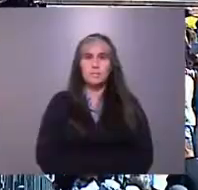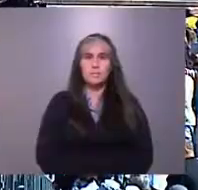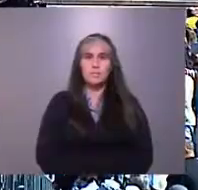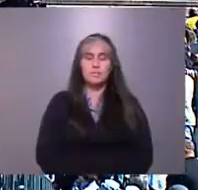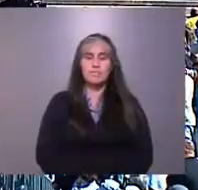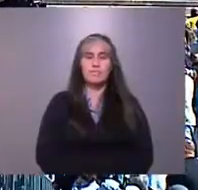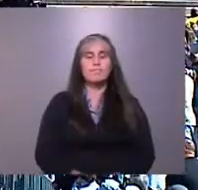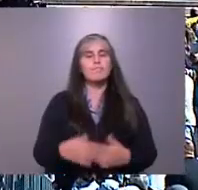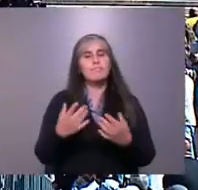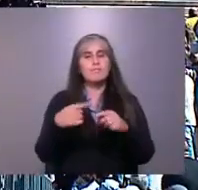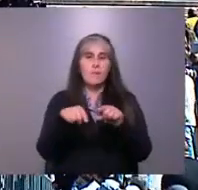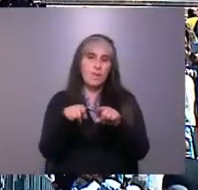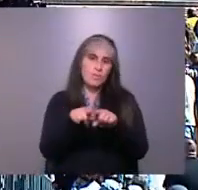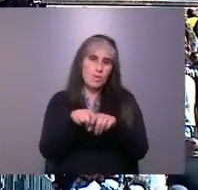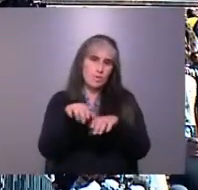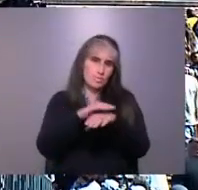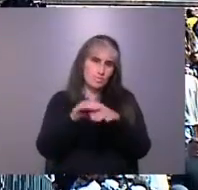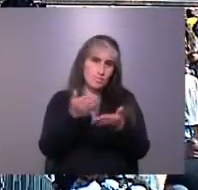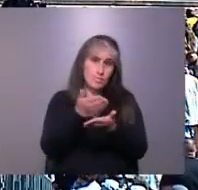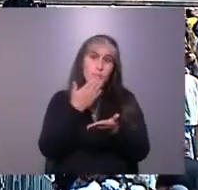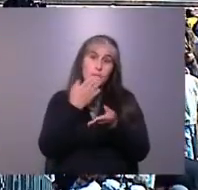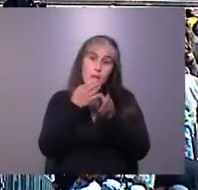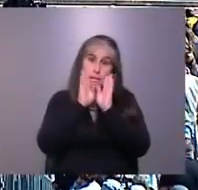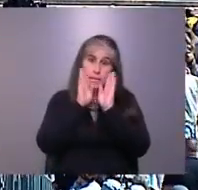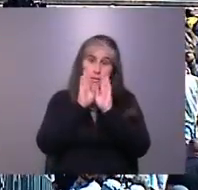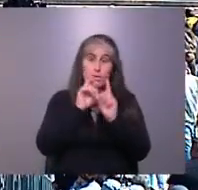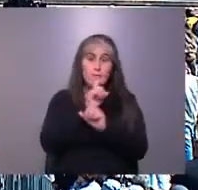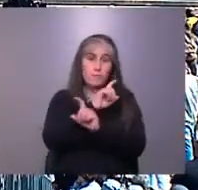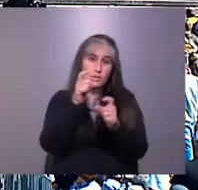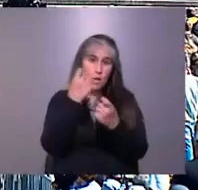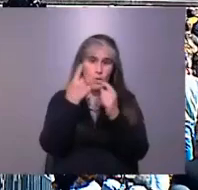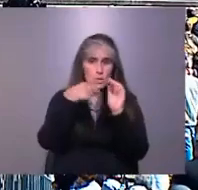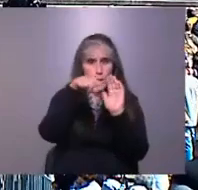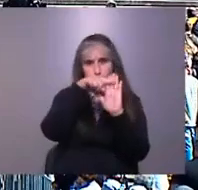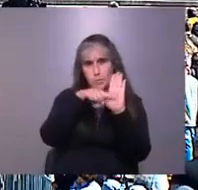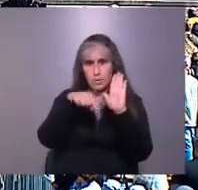Caros irmãos, peço a vossa atenção para os avisos do santuário.